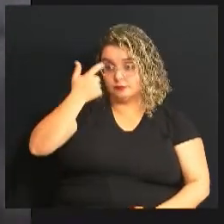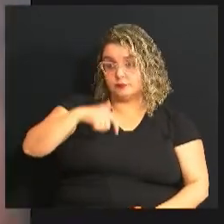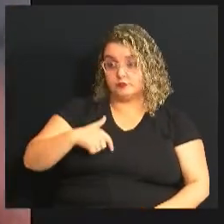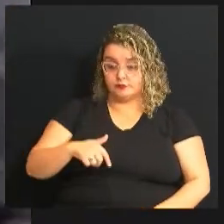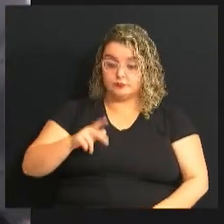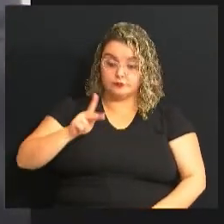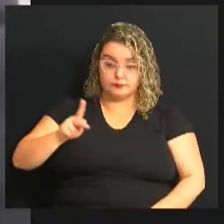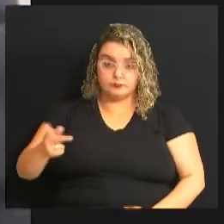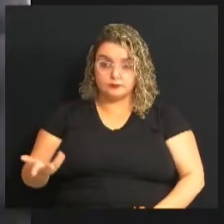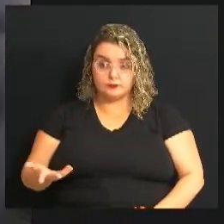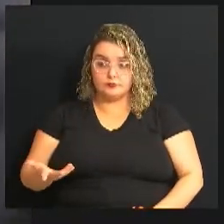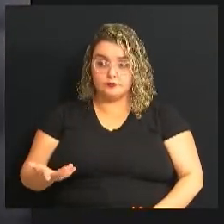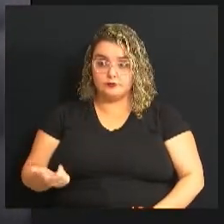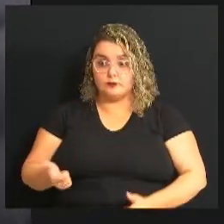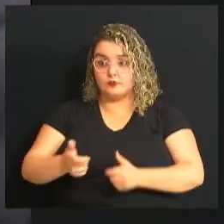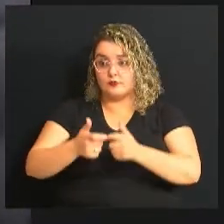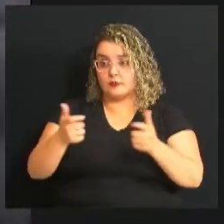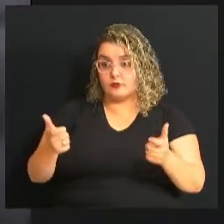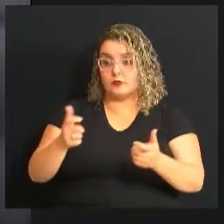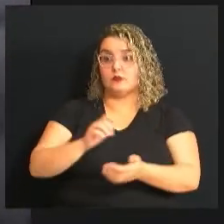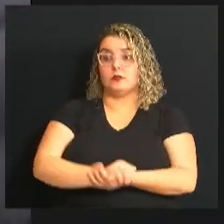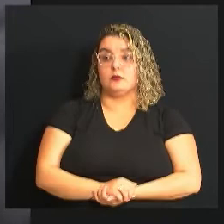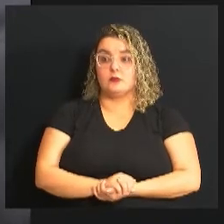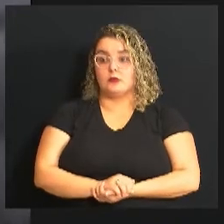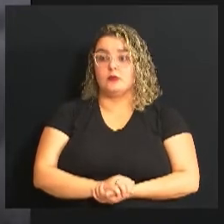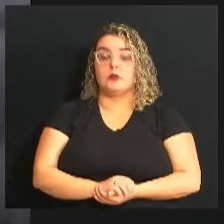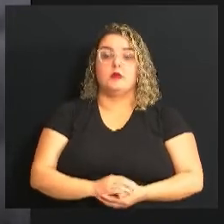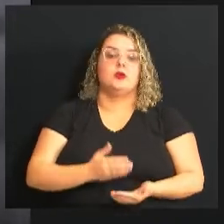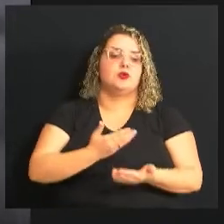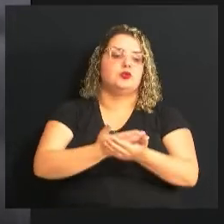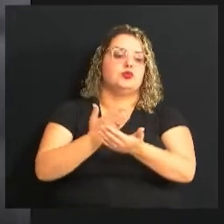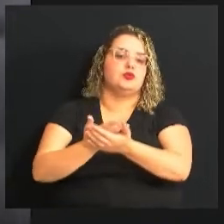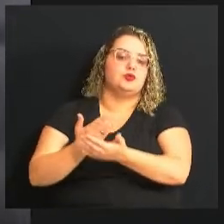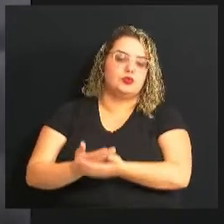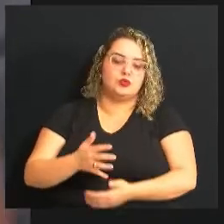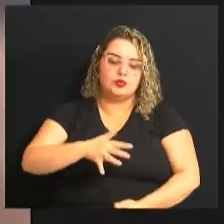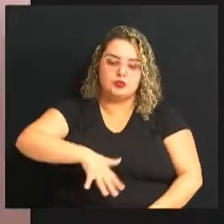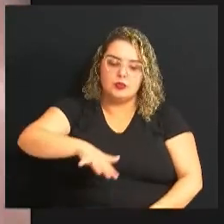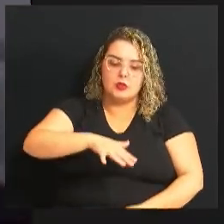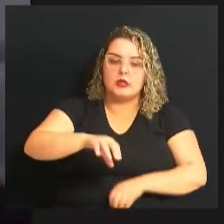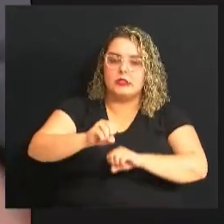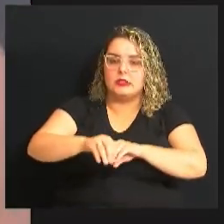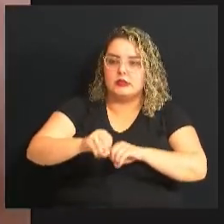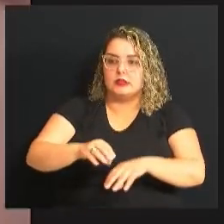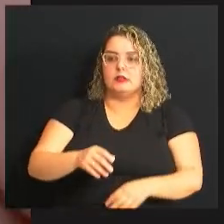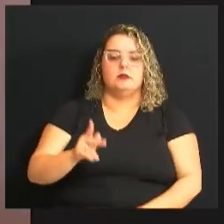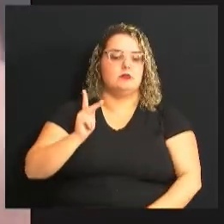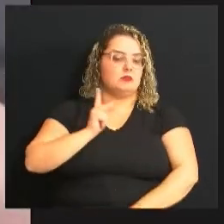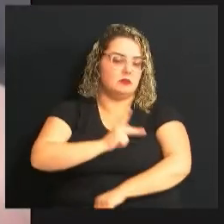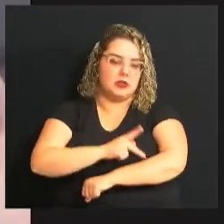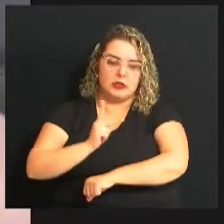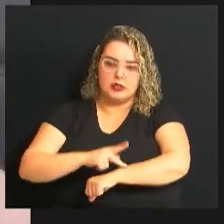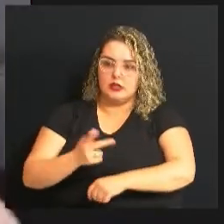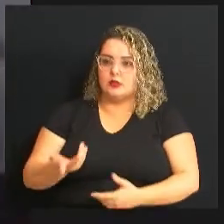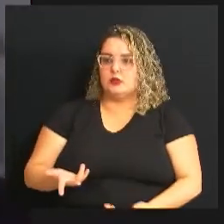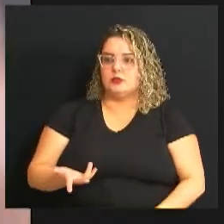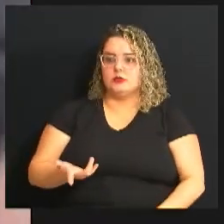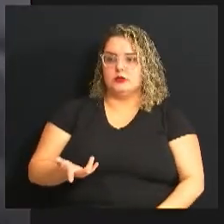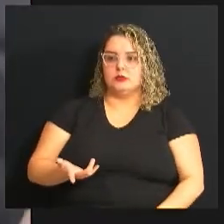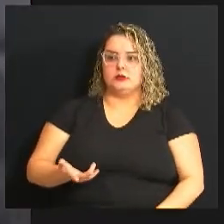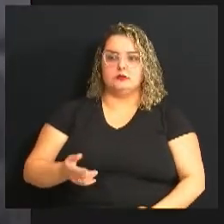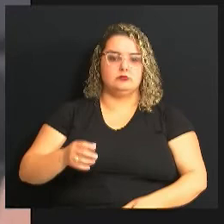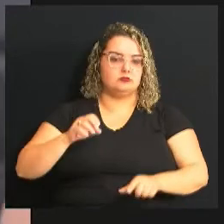boa parte daqueles que estudaram na área da educação, seja a pedagogia, seja as licenciaturas,